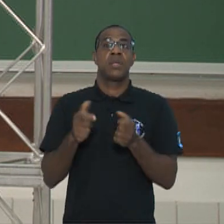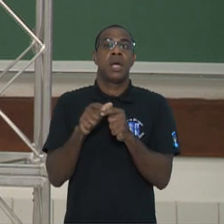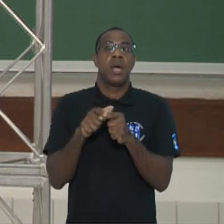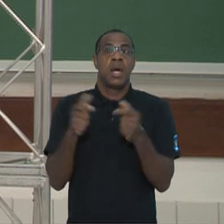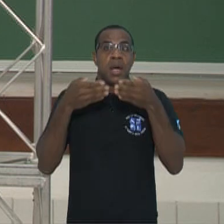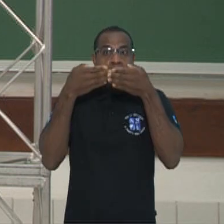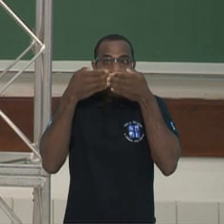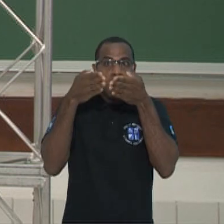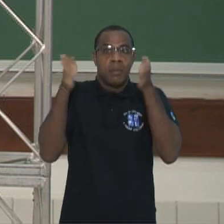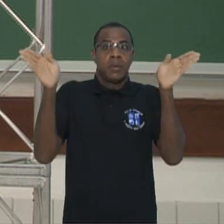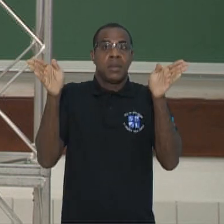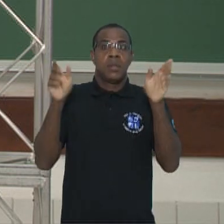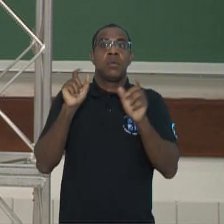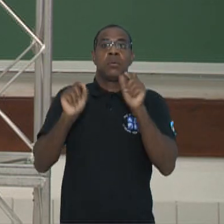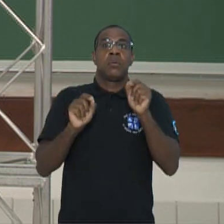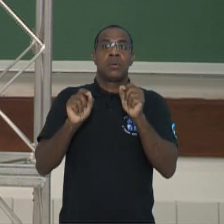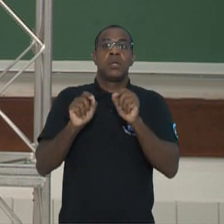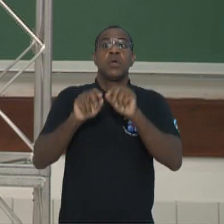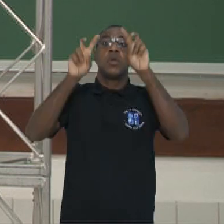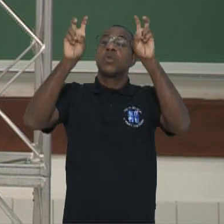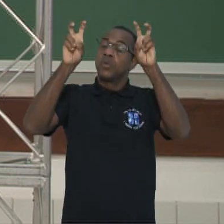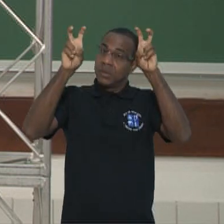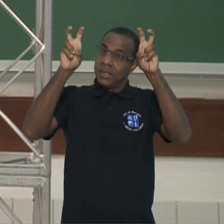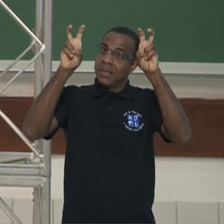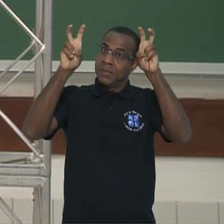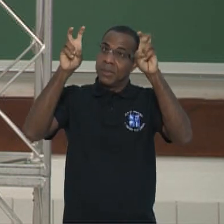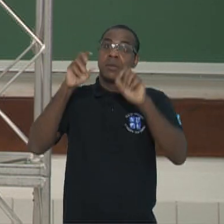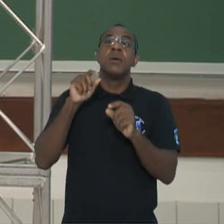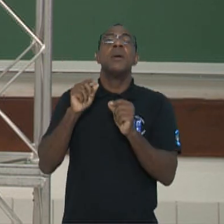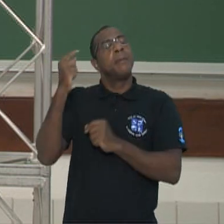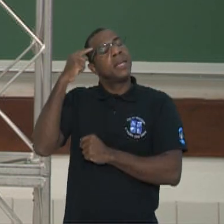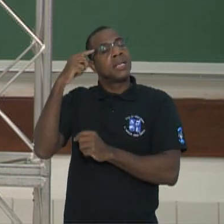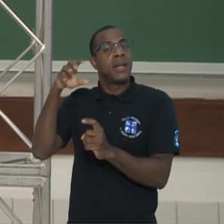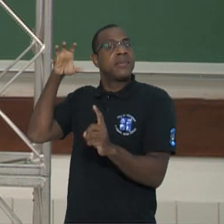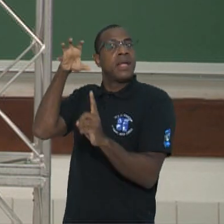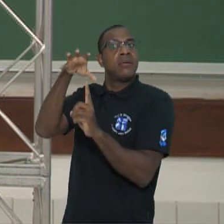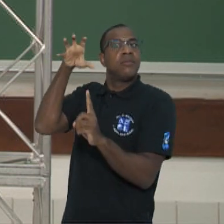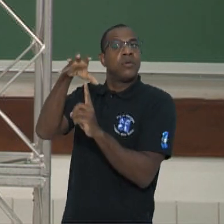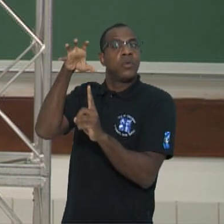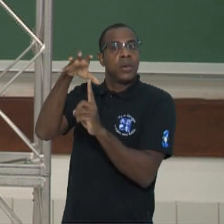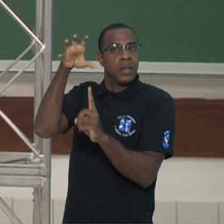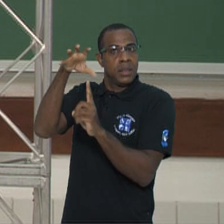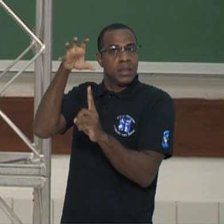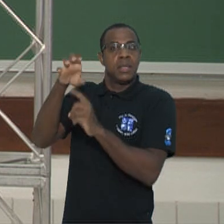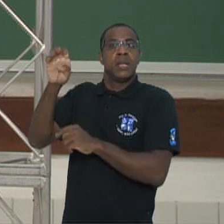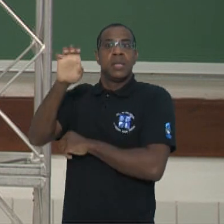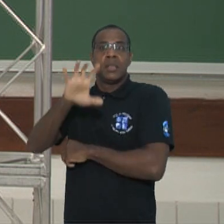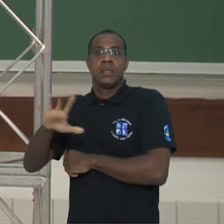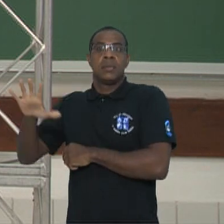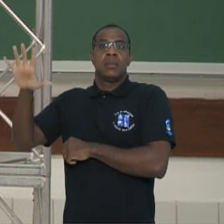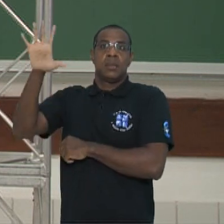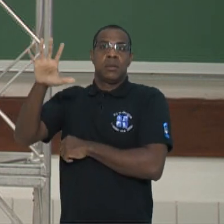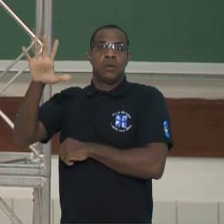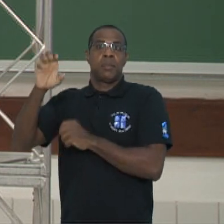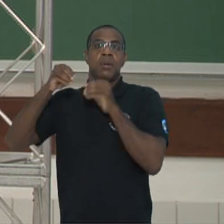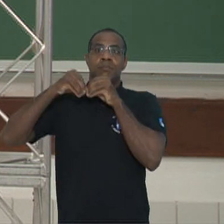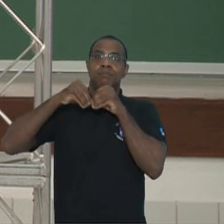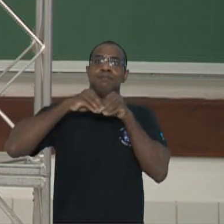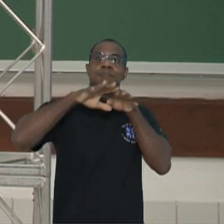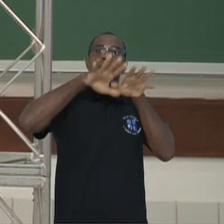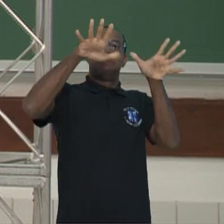pouquinho a visão sobre isso, pensar na influência cultural da Europa em outras partes do mundo. E aí vem